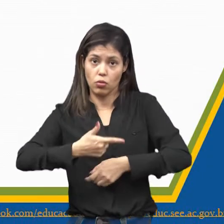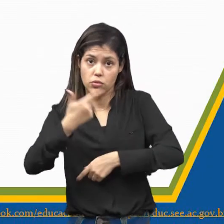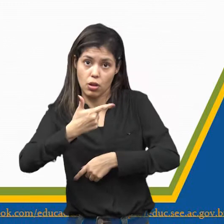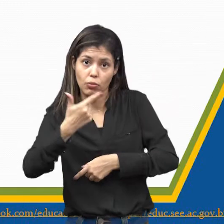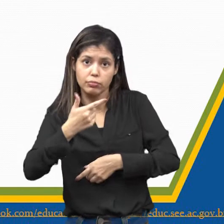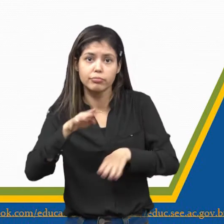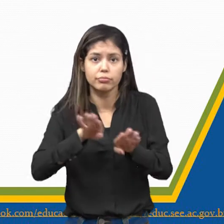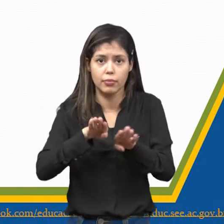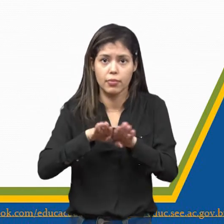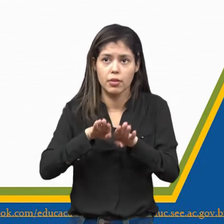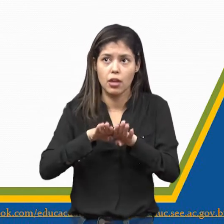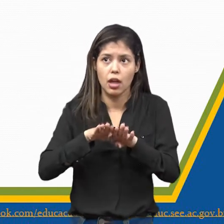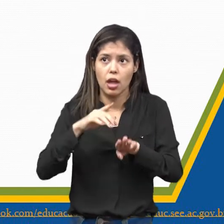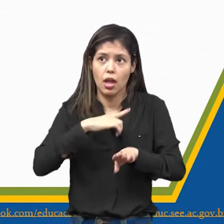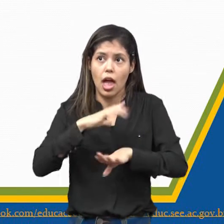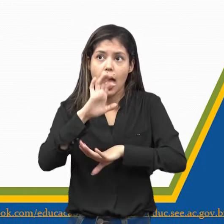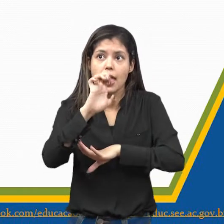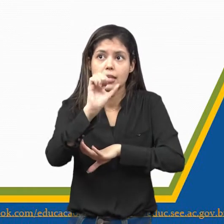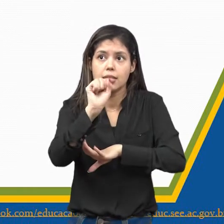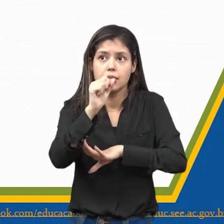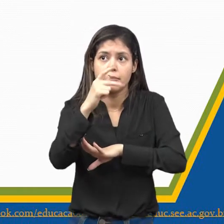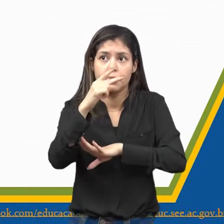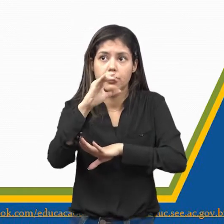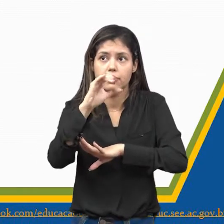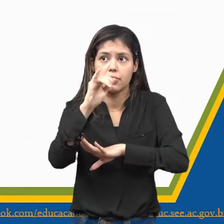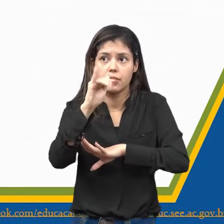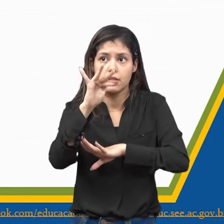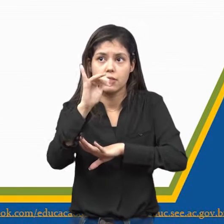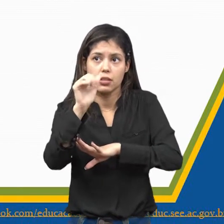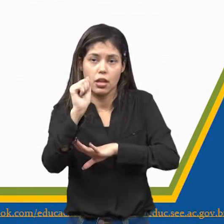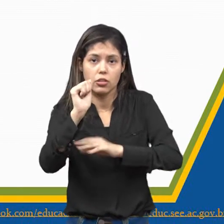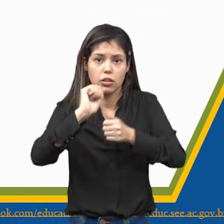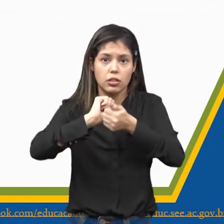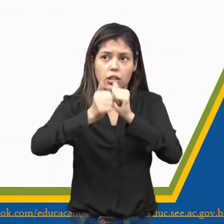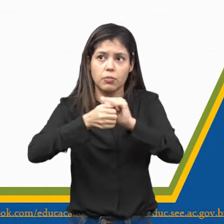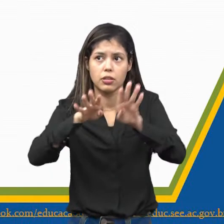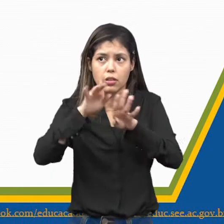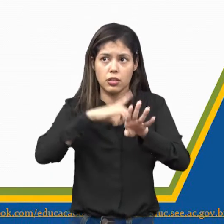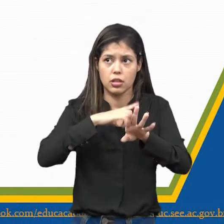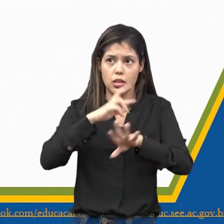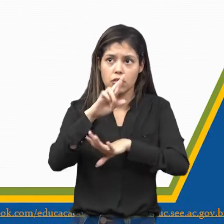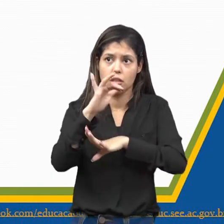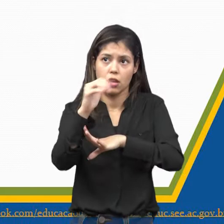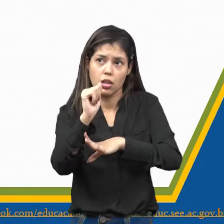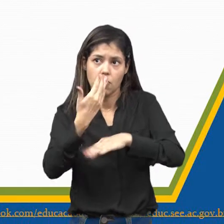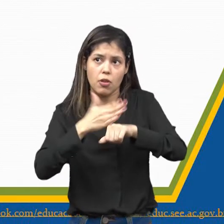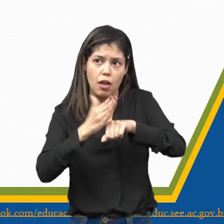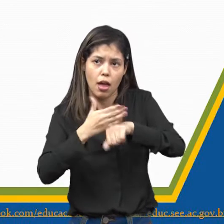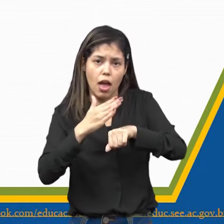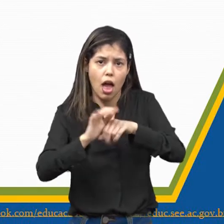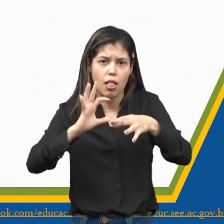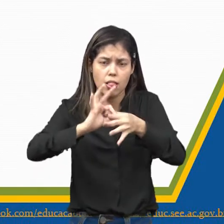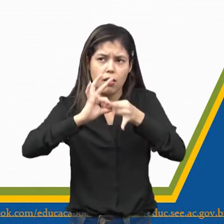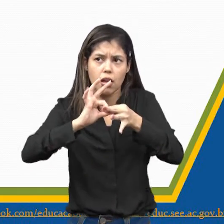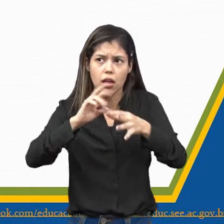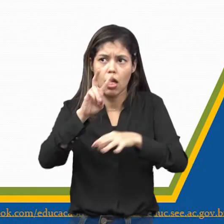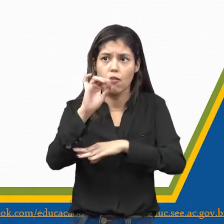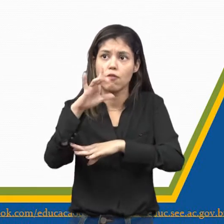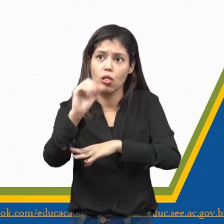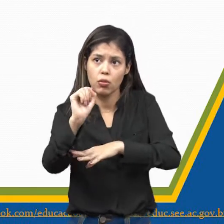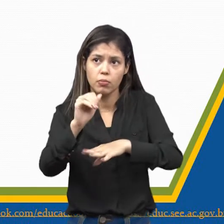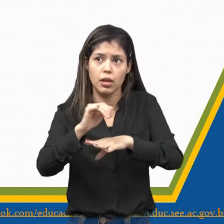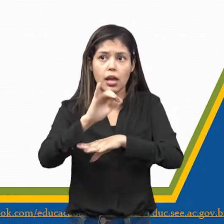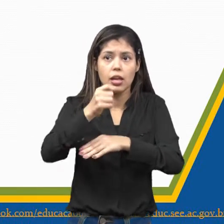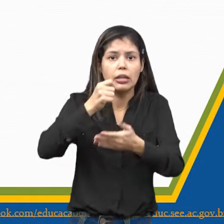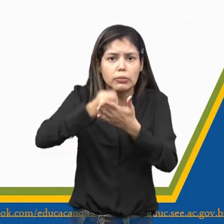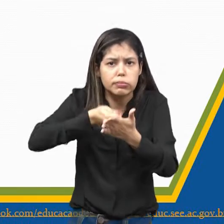é o princípio da especificidade. As adaptações ao treinamento, elas são extremamente ligadas ao volume, à